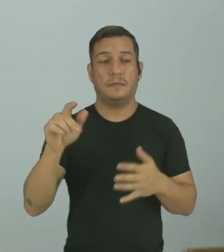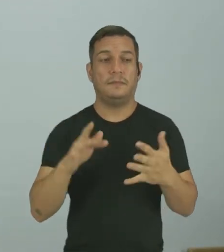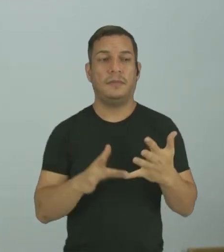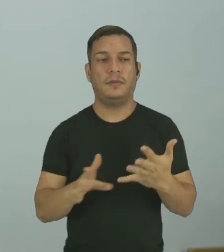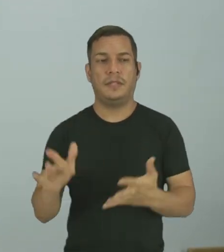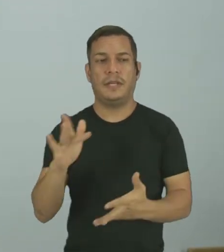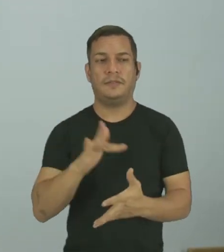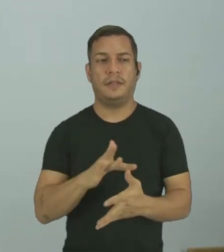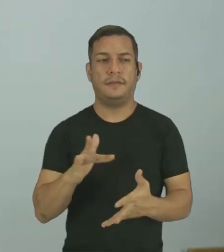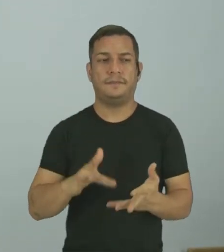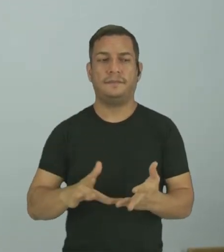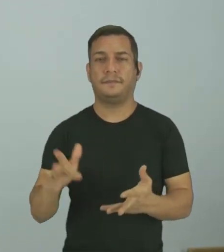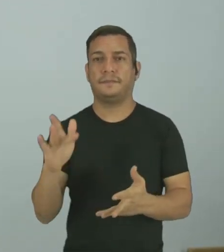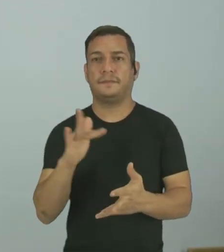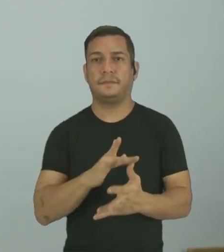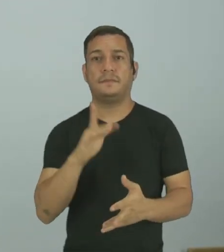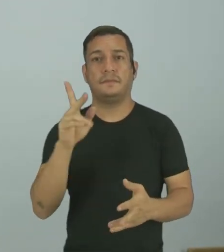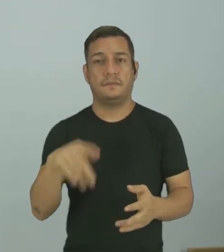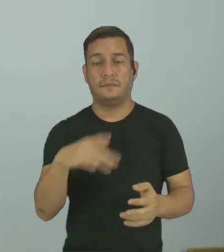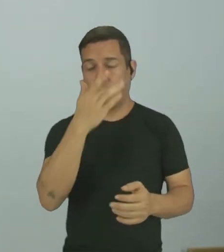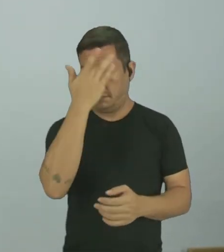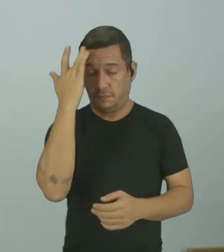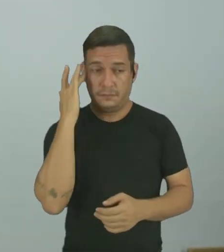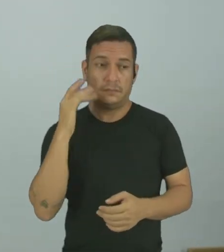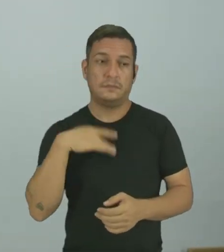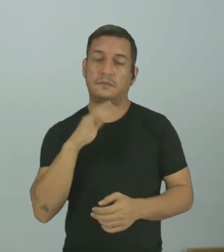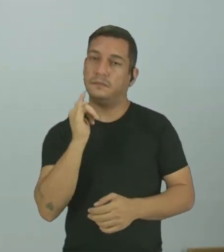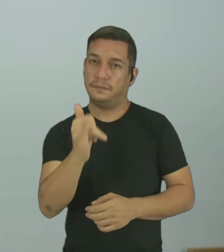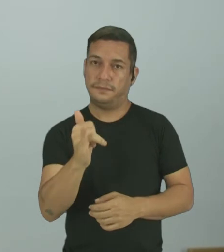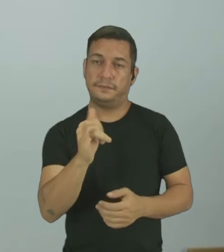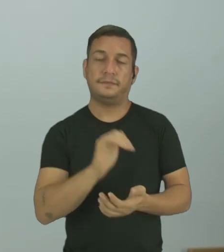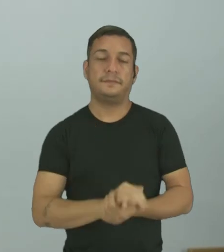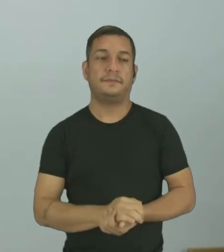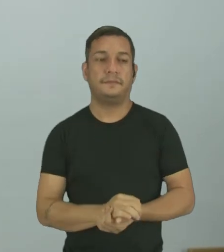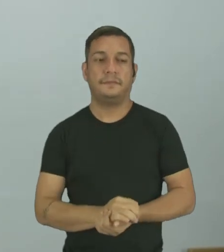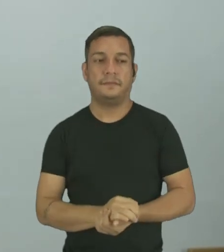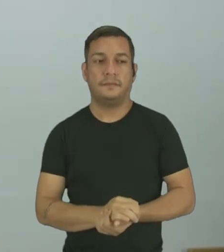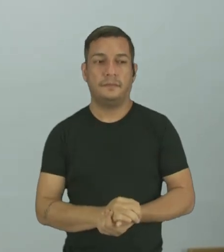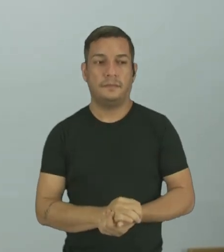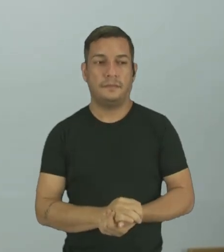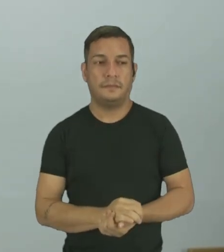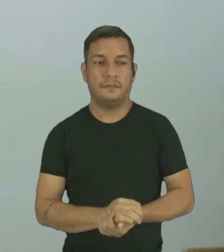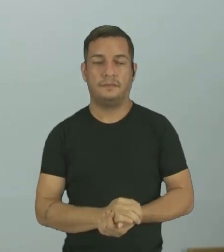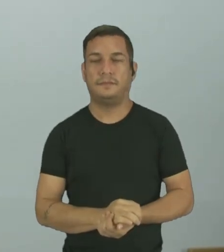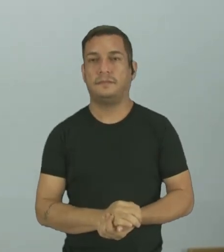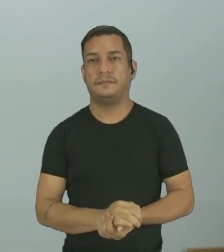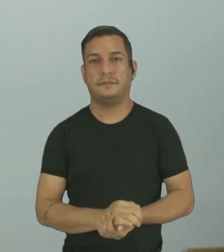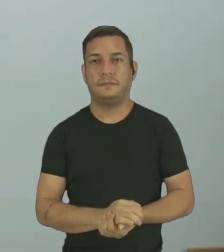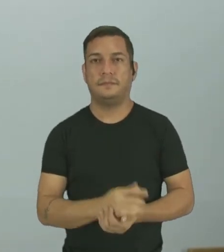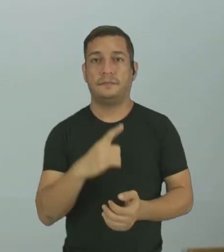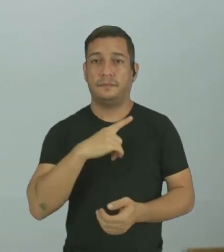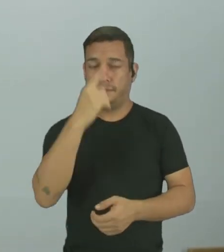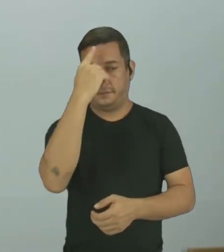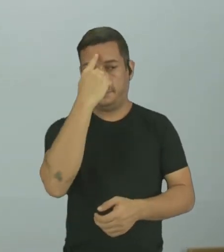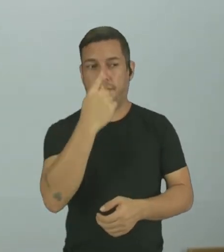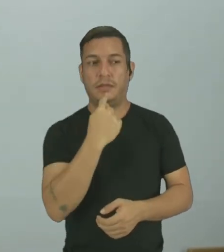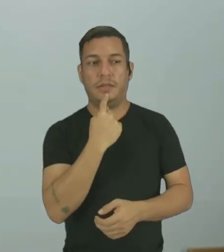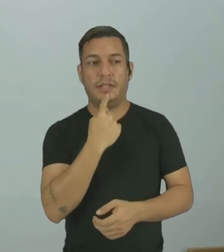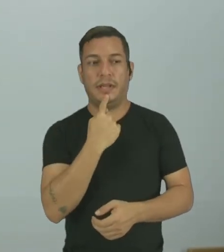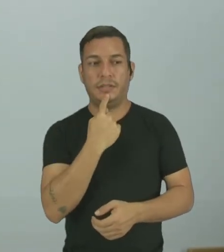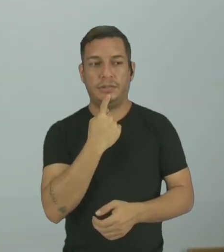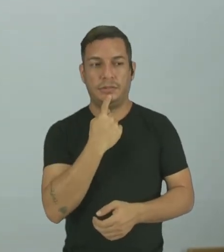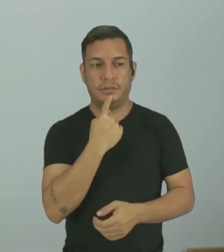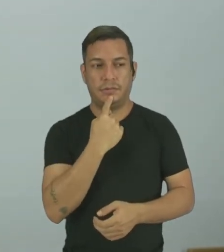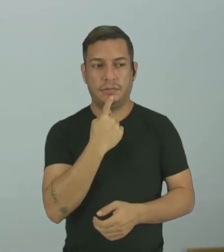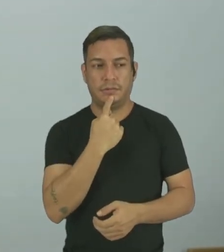prioritárias para este tipo de pessoas. Igual tem aqui na nossa imagem. Tem um rapaz